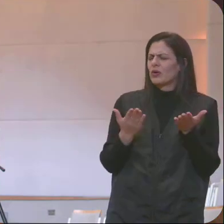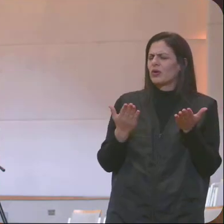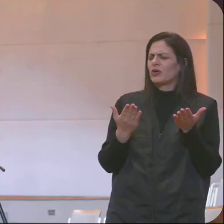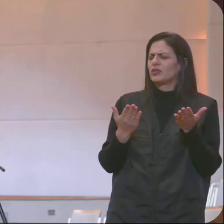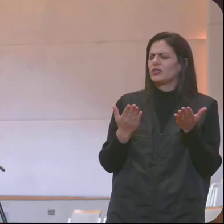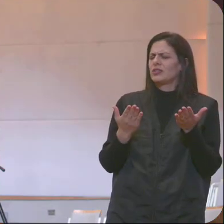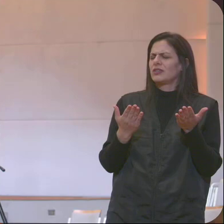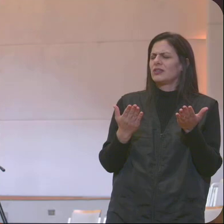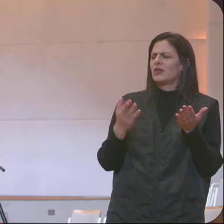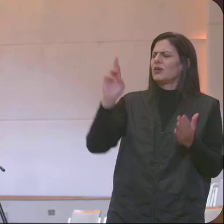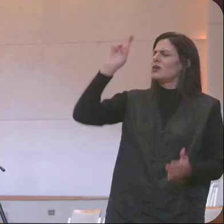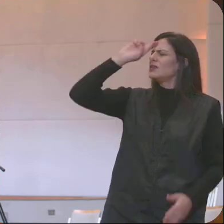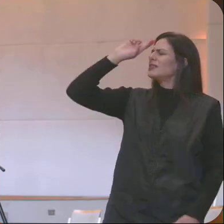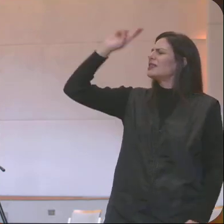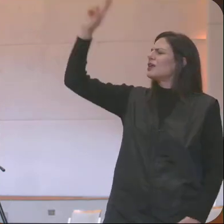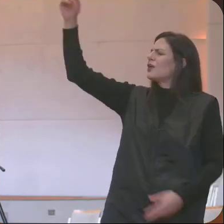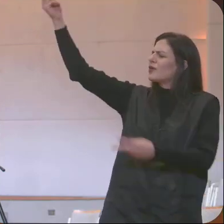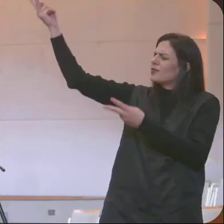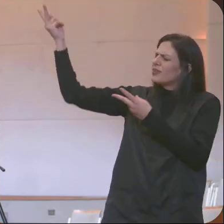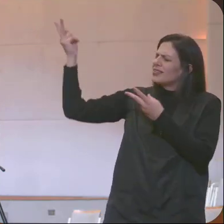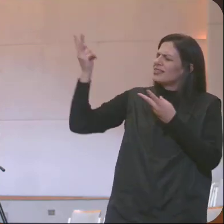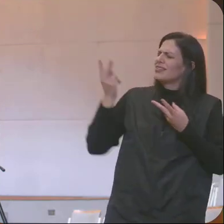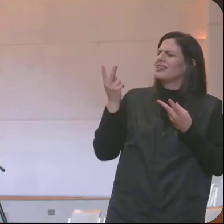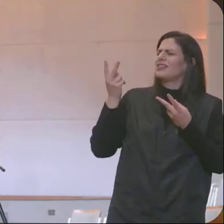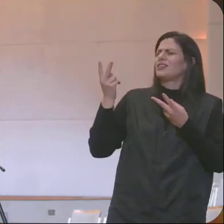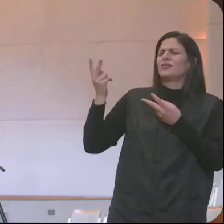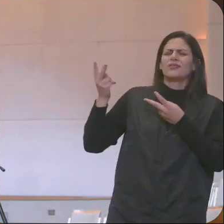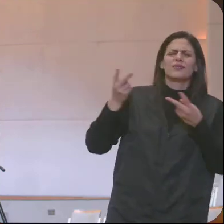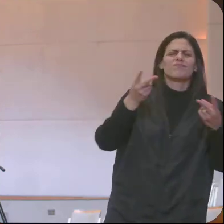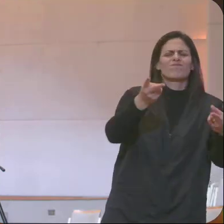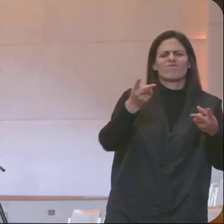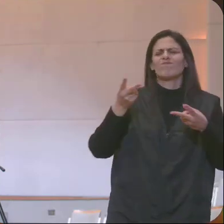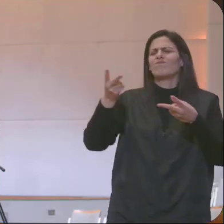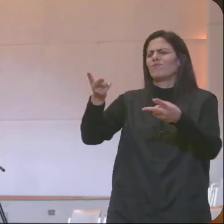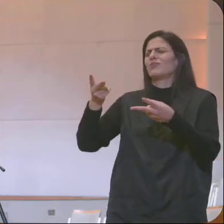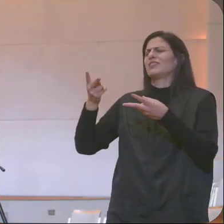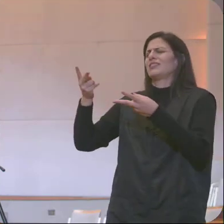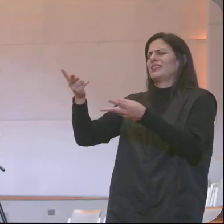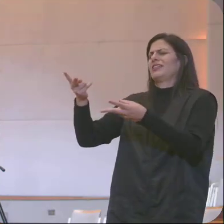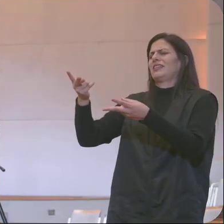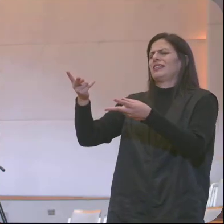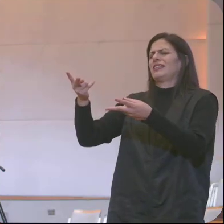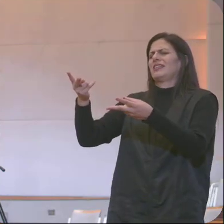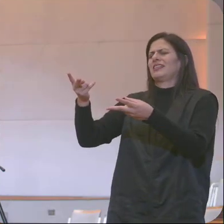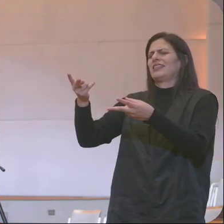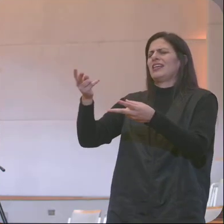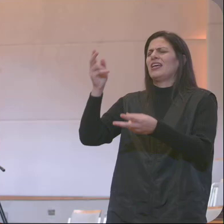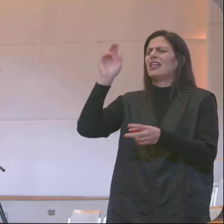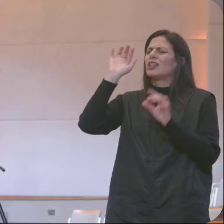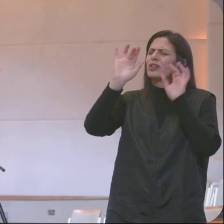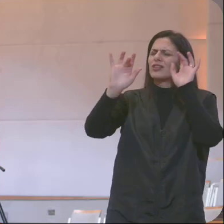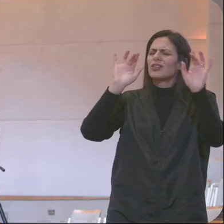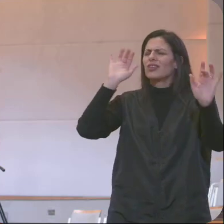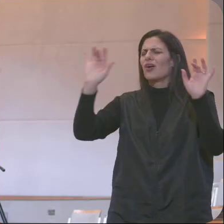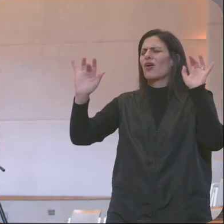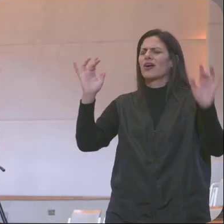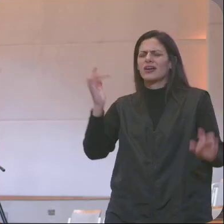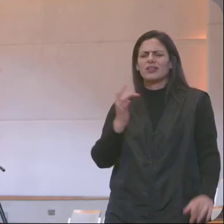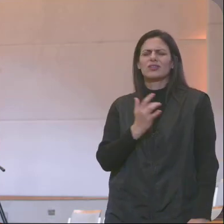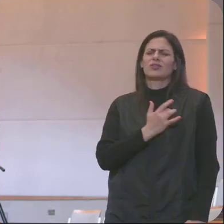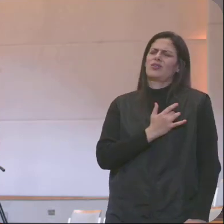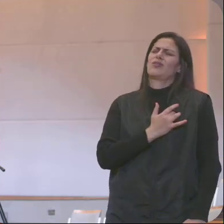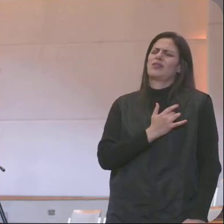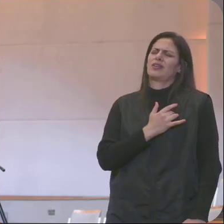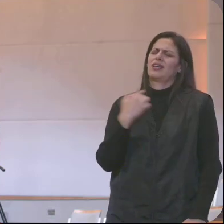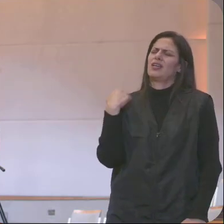visitados mais e mais pelo Senhor. Possamos sair daqui tocados, transformados pelo Senhor. É o que te pedimos,